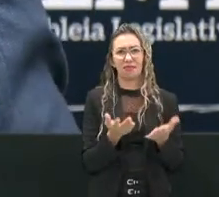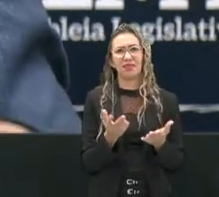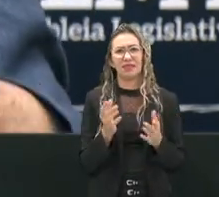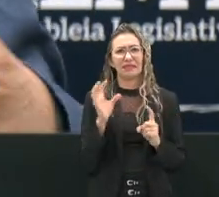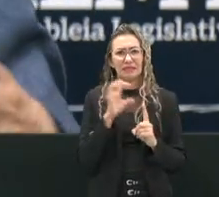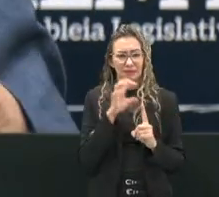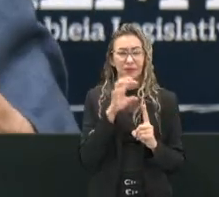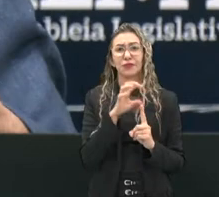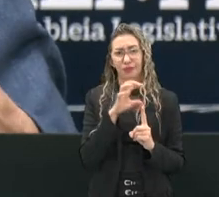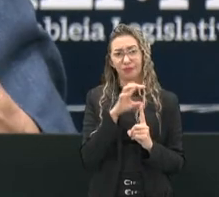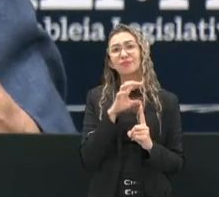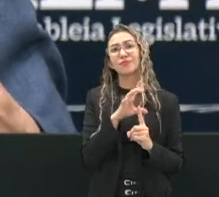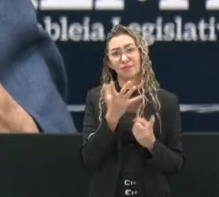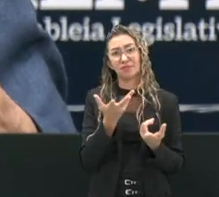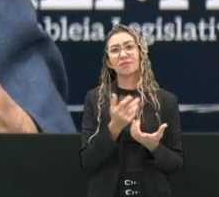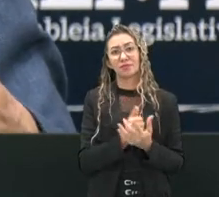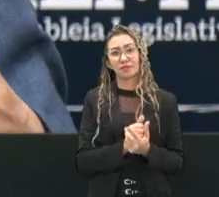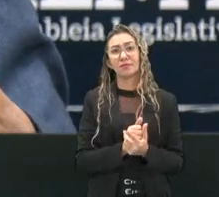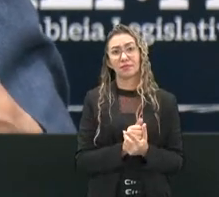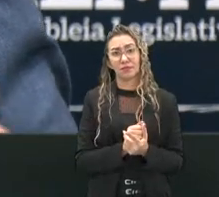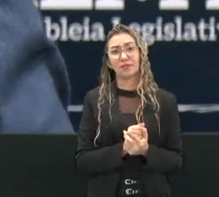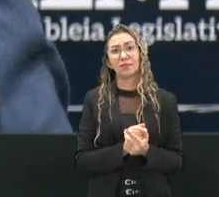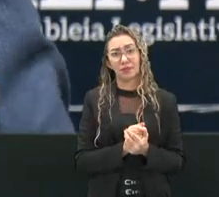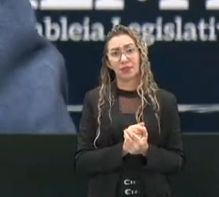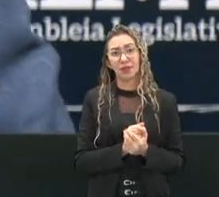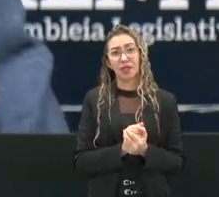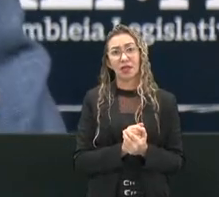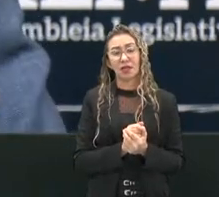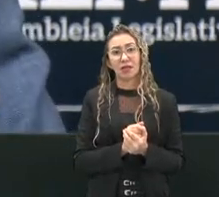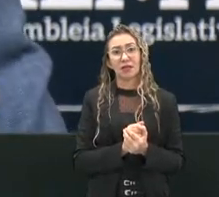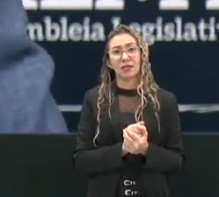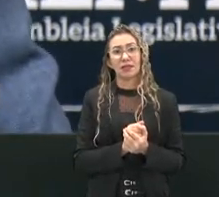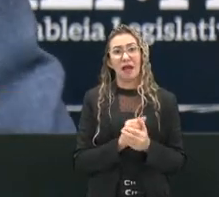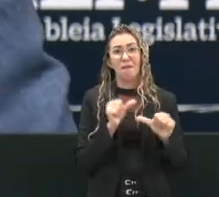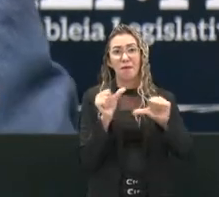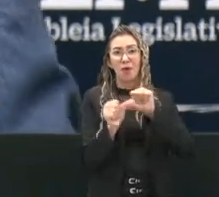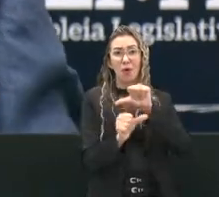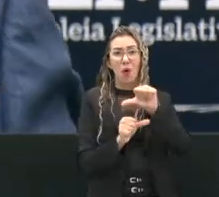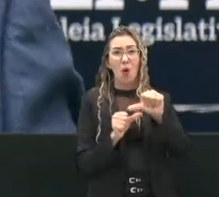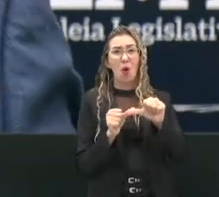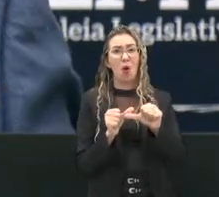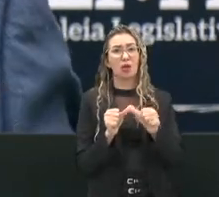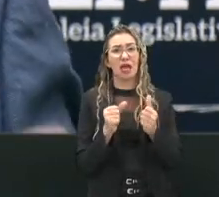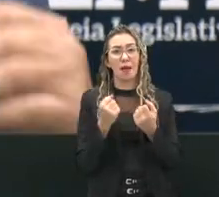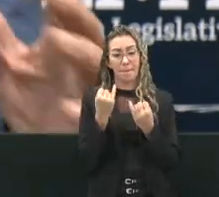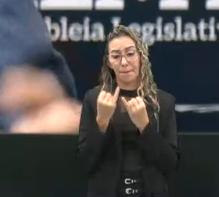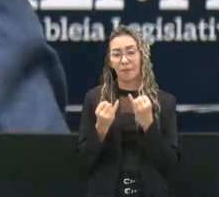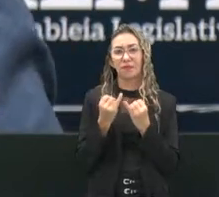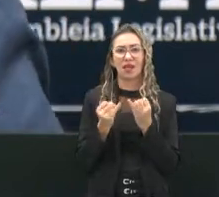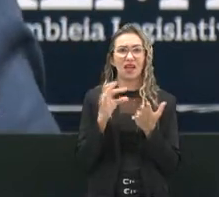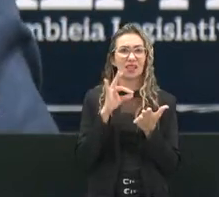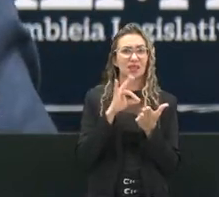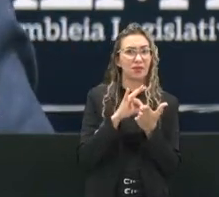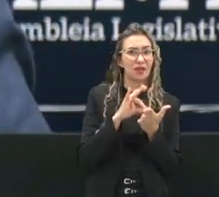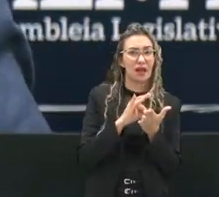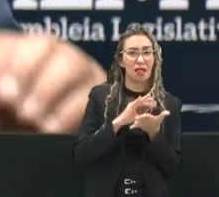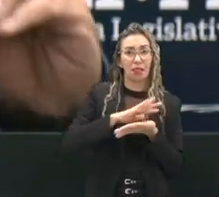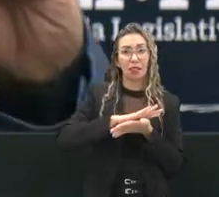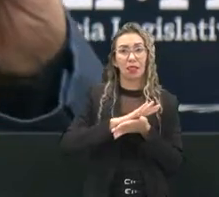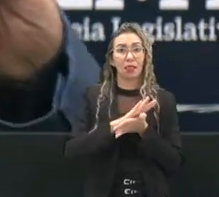Quando elas, ditas muitas vezes, se transformam em verdades, destroem